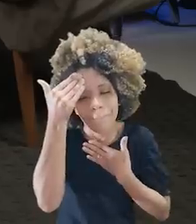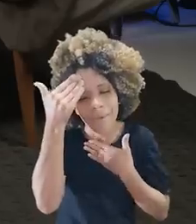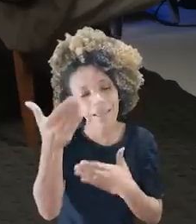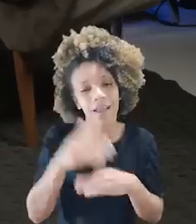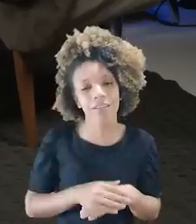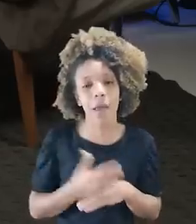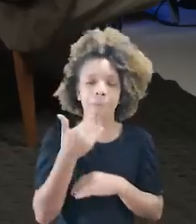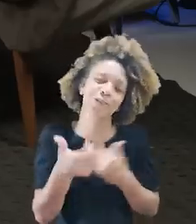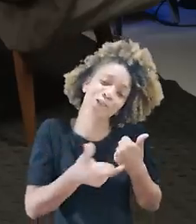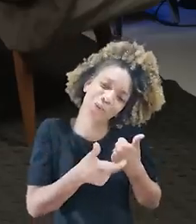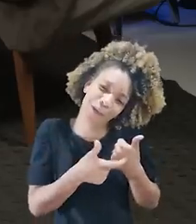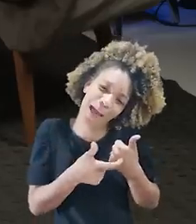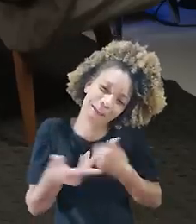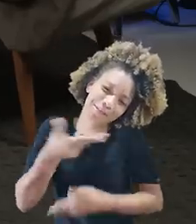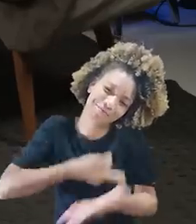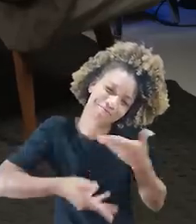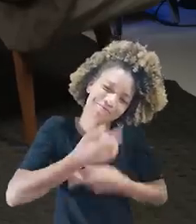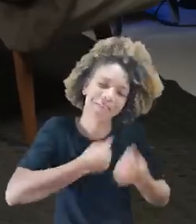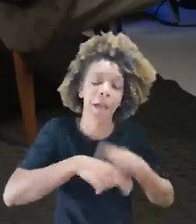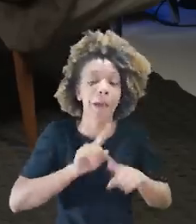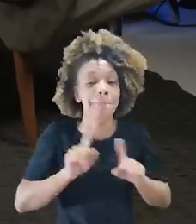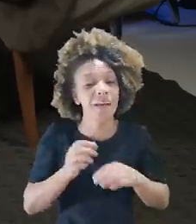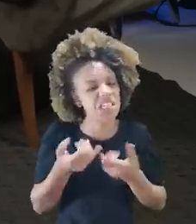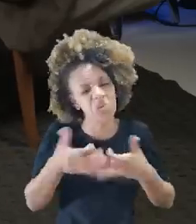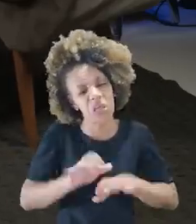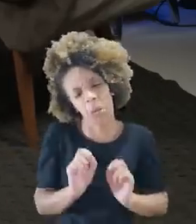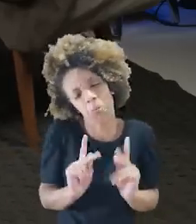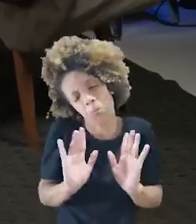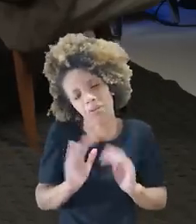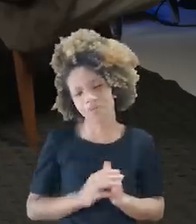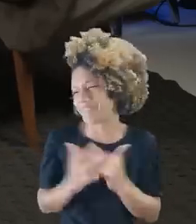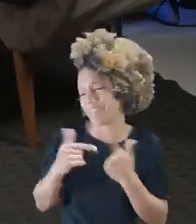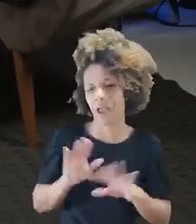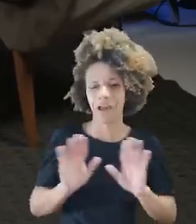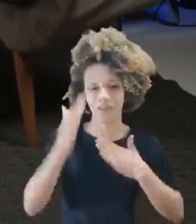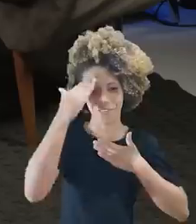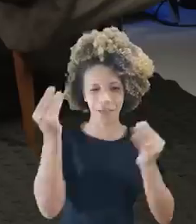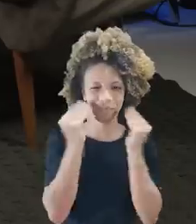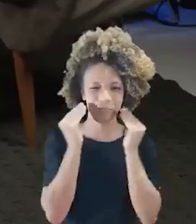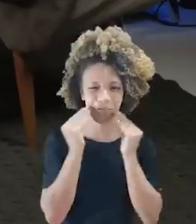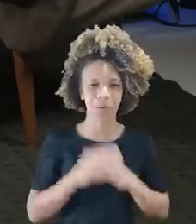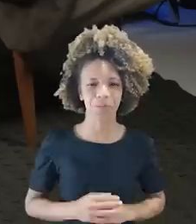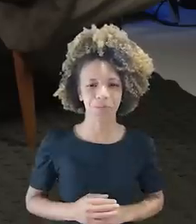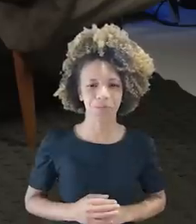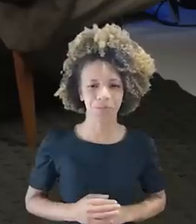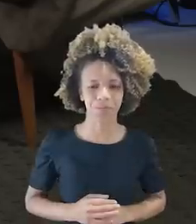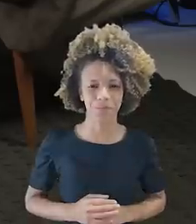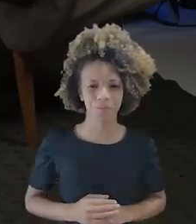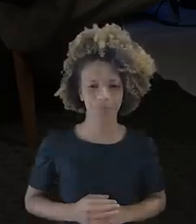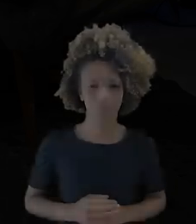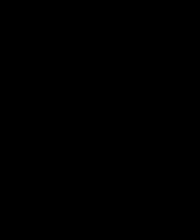galera muito obrigado vou ter que pedir o like pro vídeo virar mas se não quiser dar também não dá Valeu gente